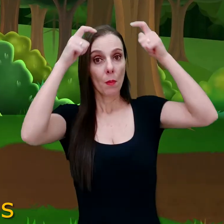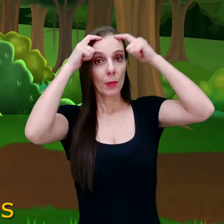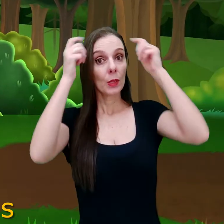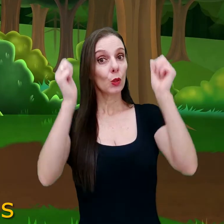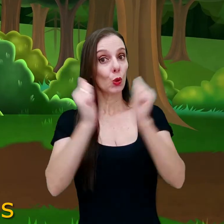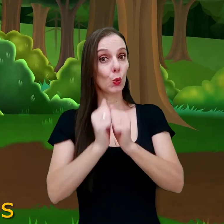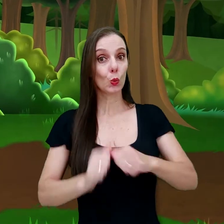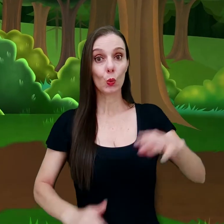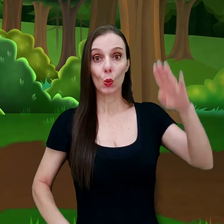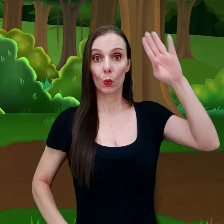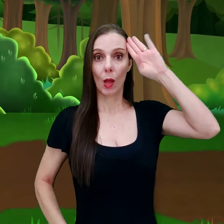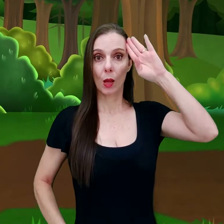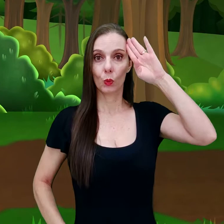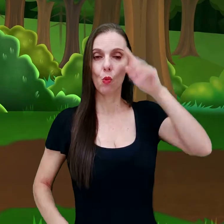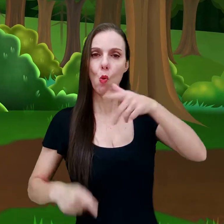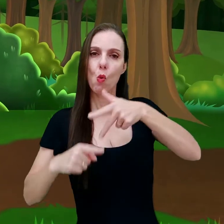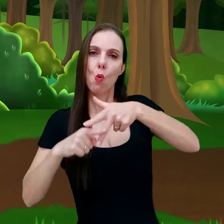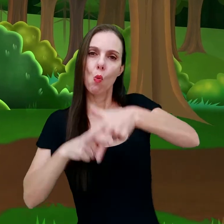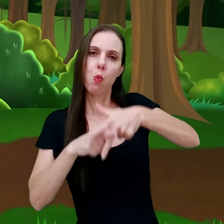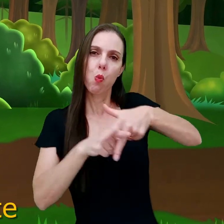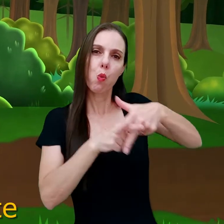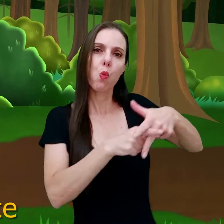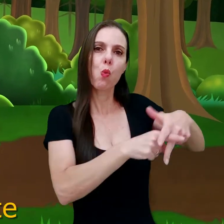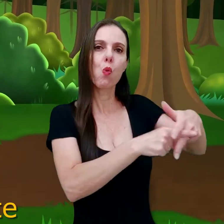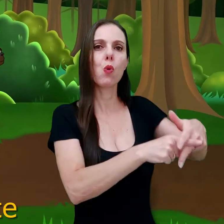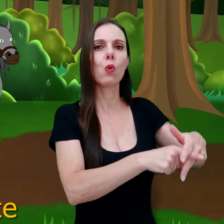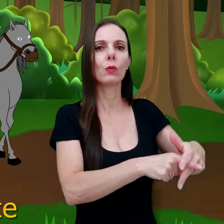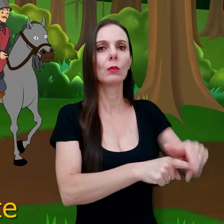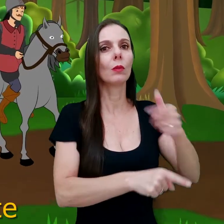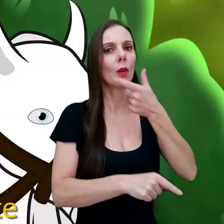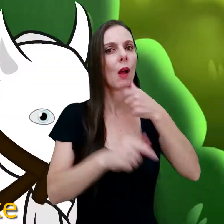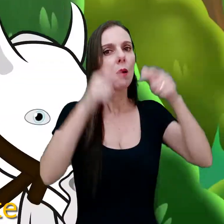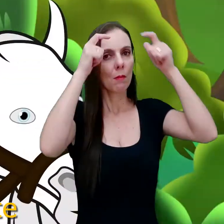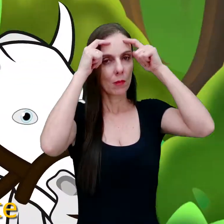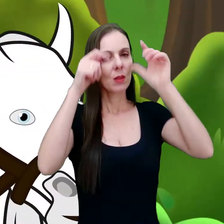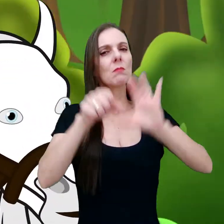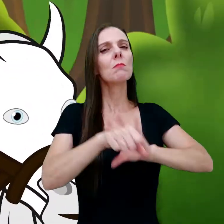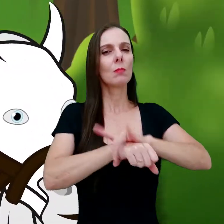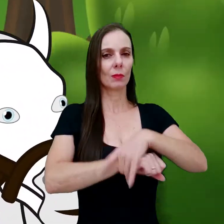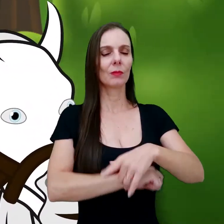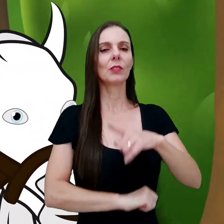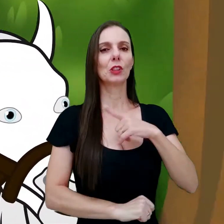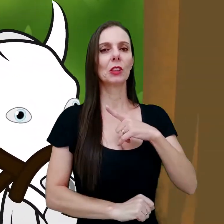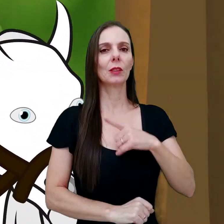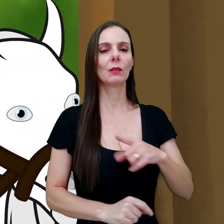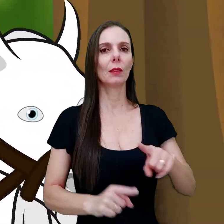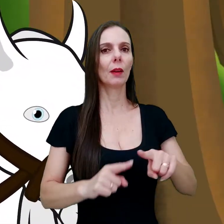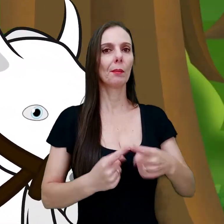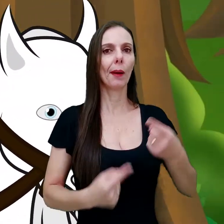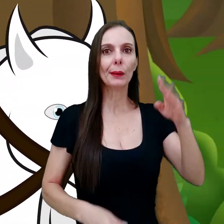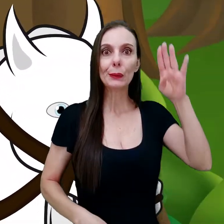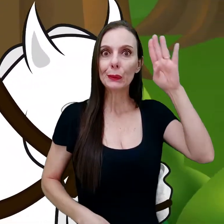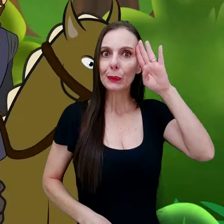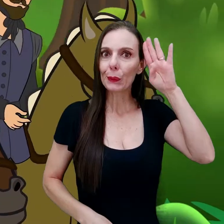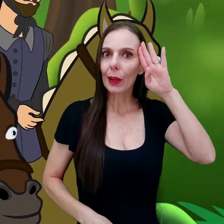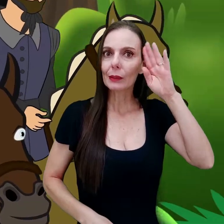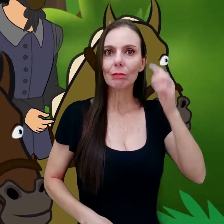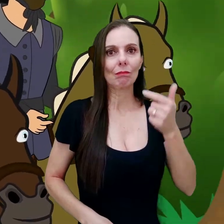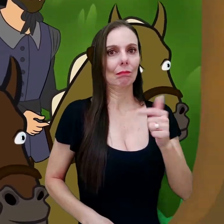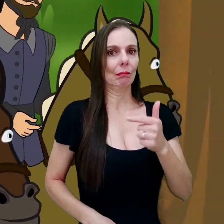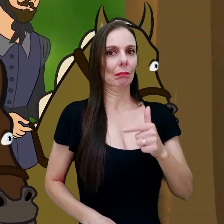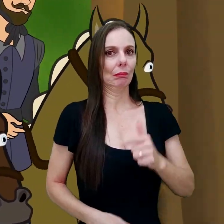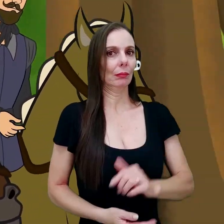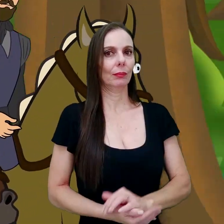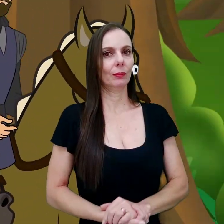príncipe e seus homens entraram na floresta. O príncipe estava bastante seguro de si mesmo, mas seus homens